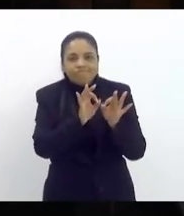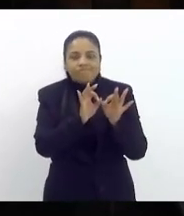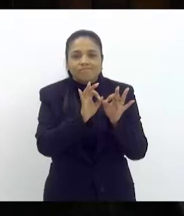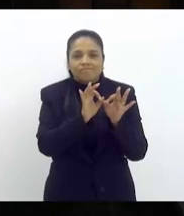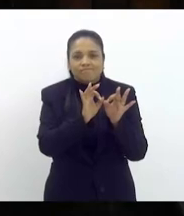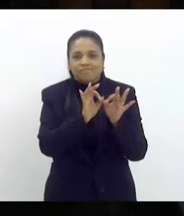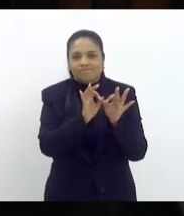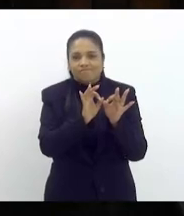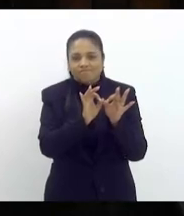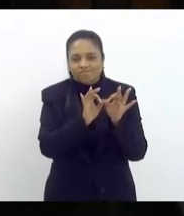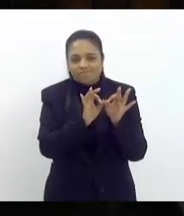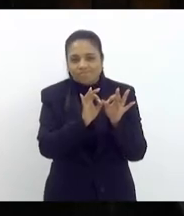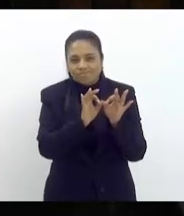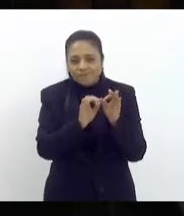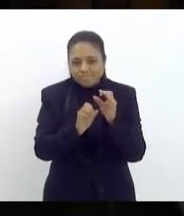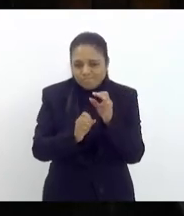crise